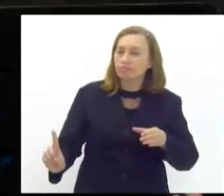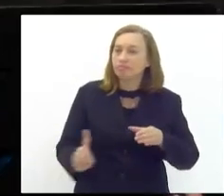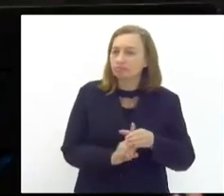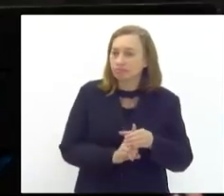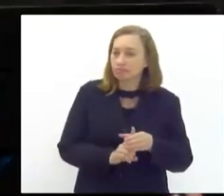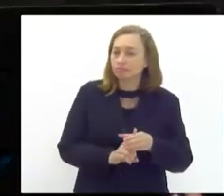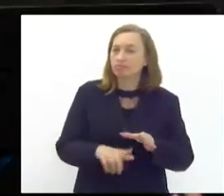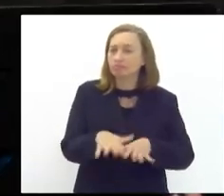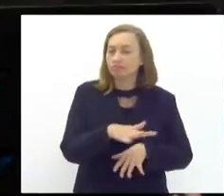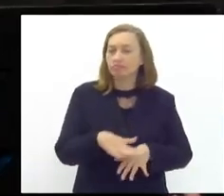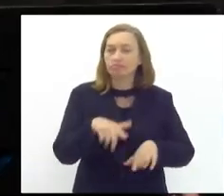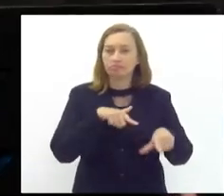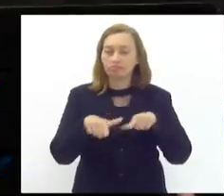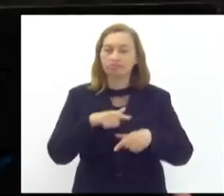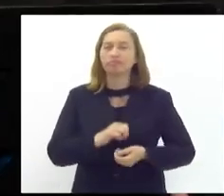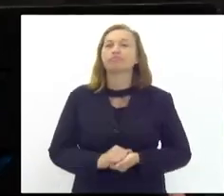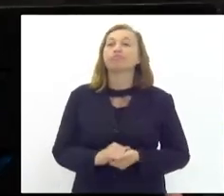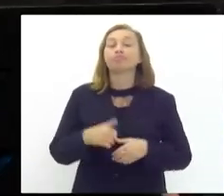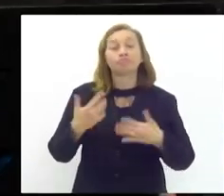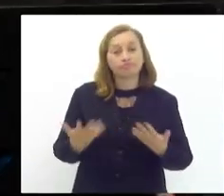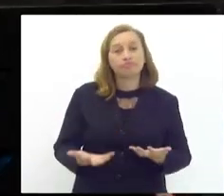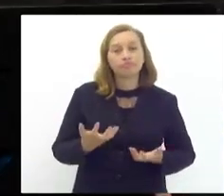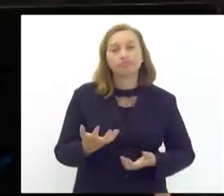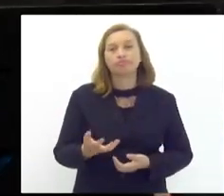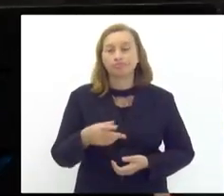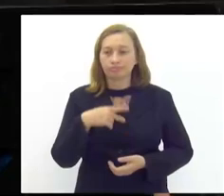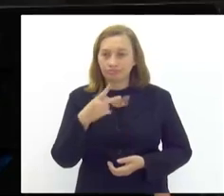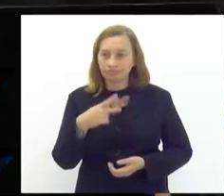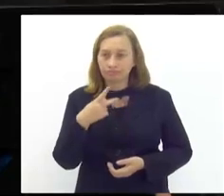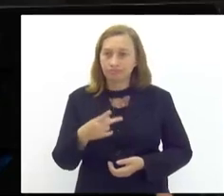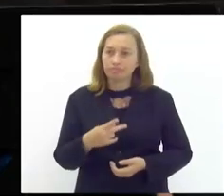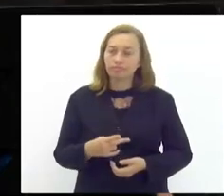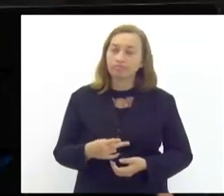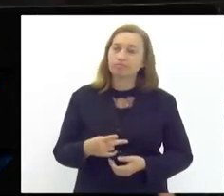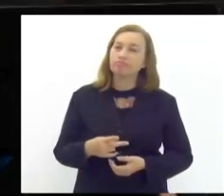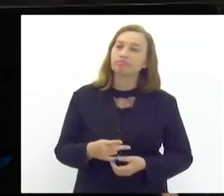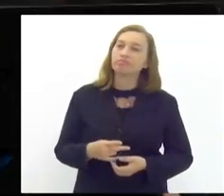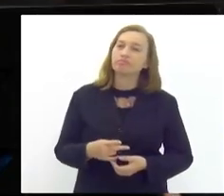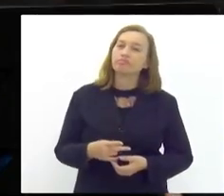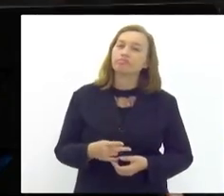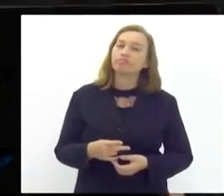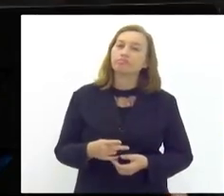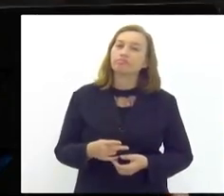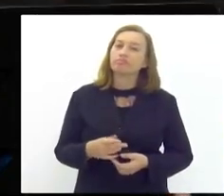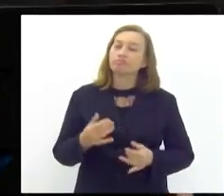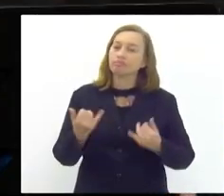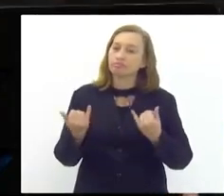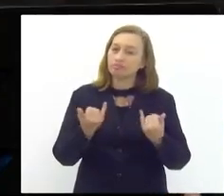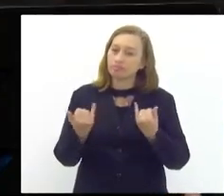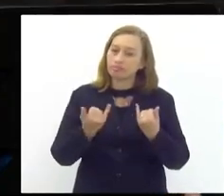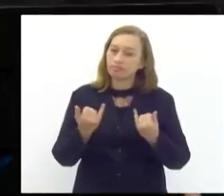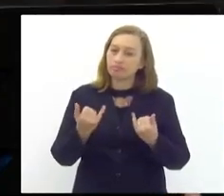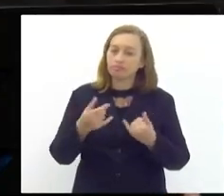no mercado de trabalho então eu queria fazer aqui esse destaque do dia de ontem porque foi um dia importante